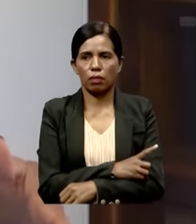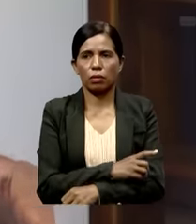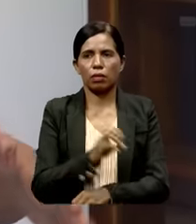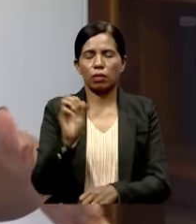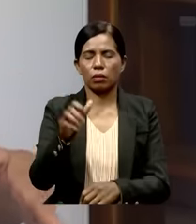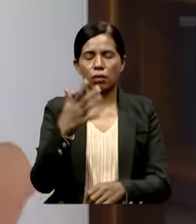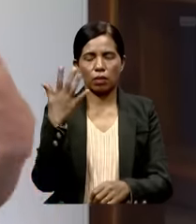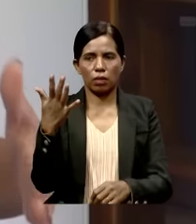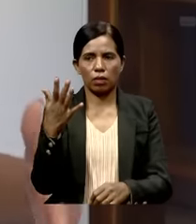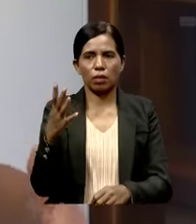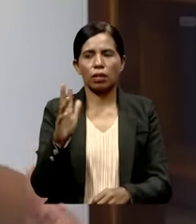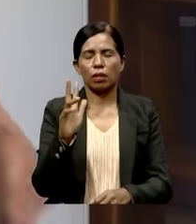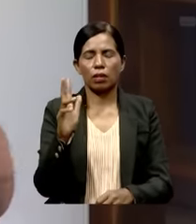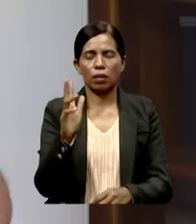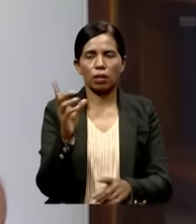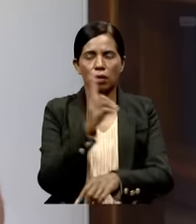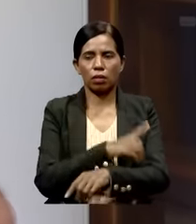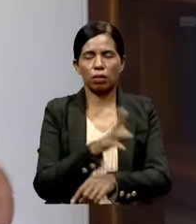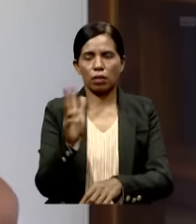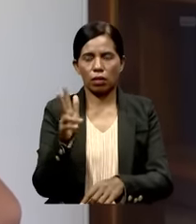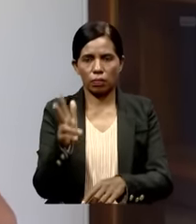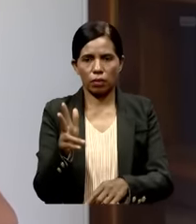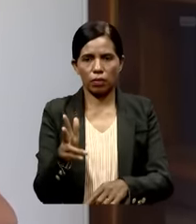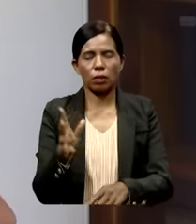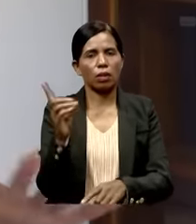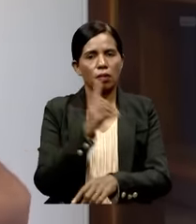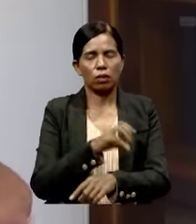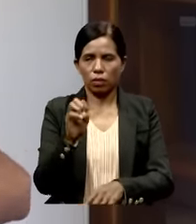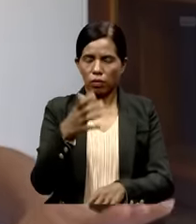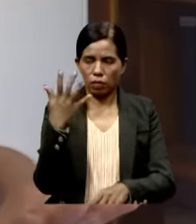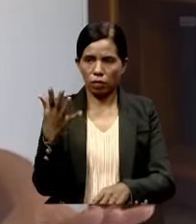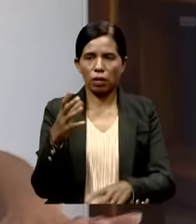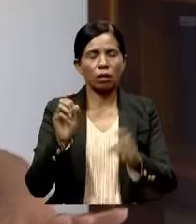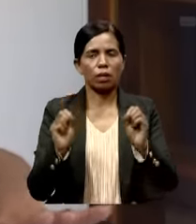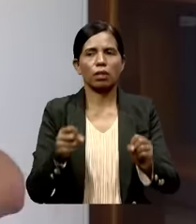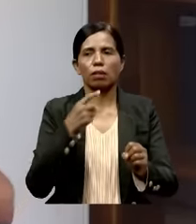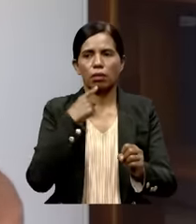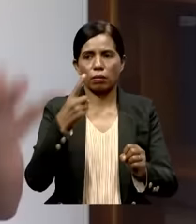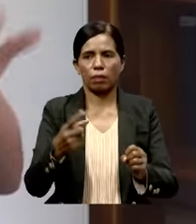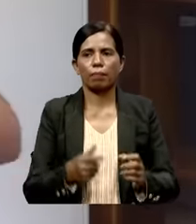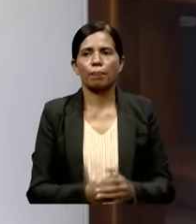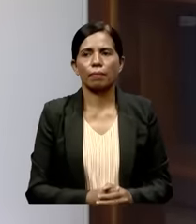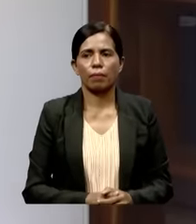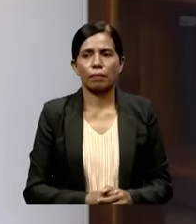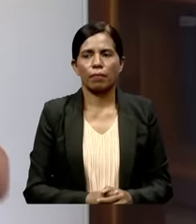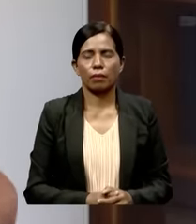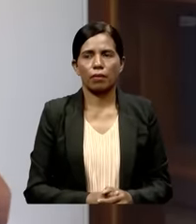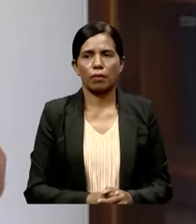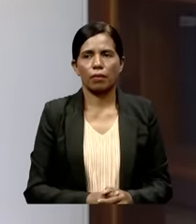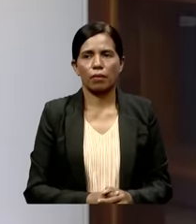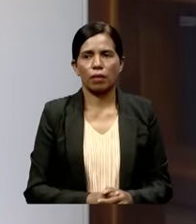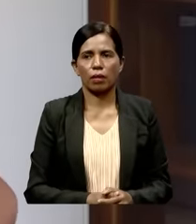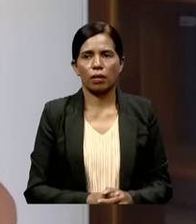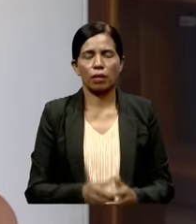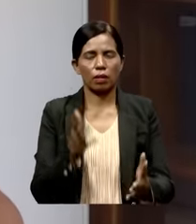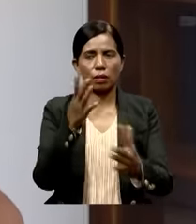sanurising lima, 30 dias sanurising lima ne, tem ki ansa considera ona kata ida pena